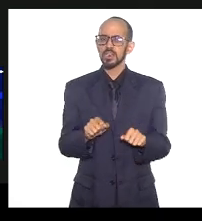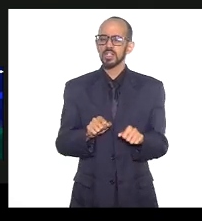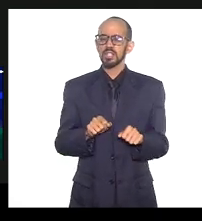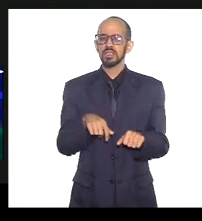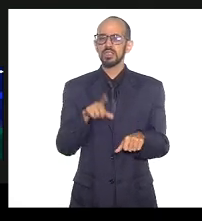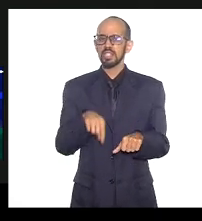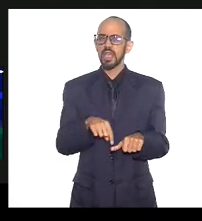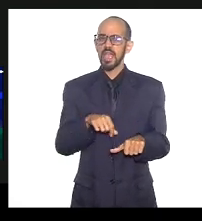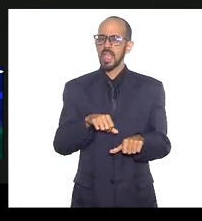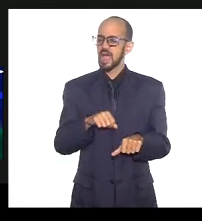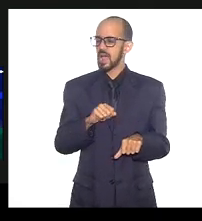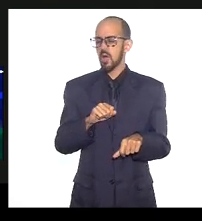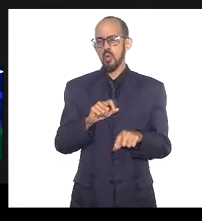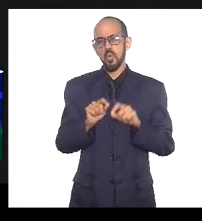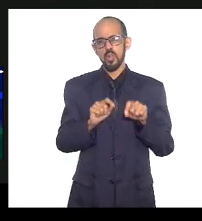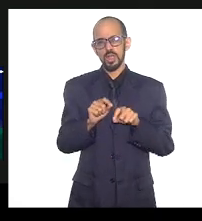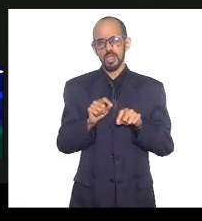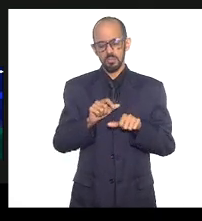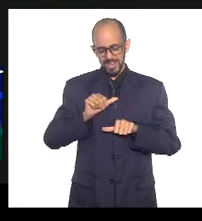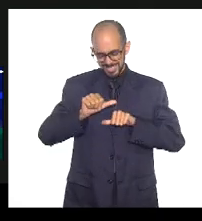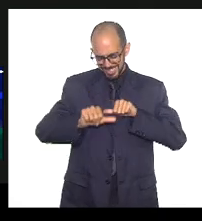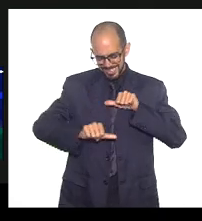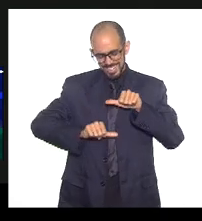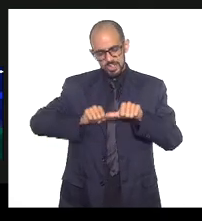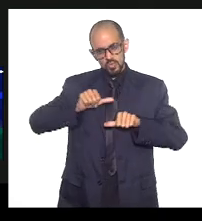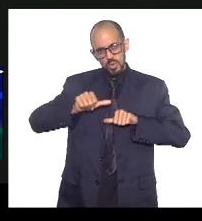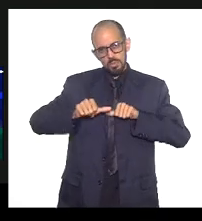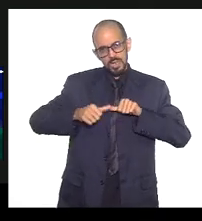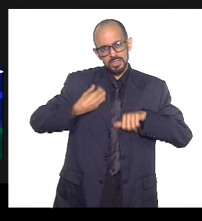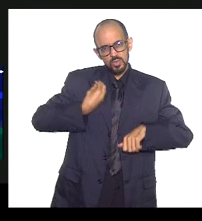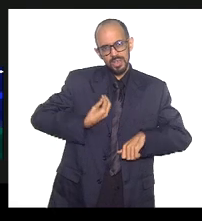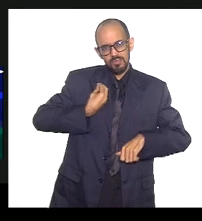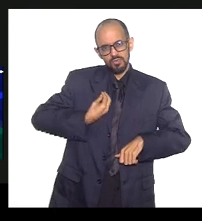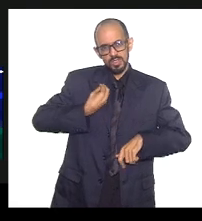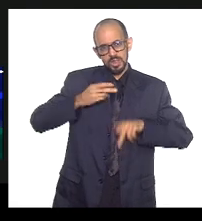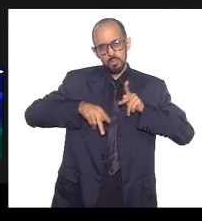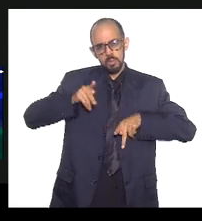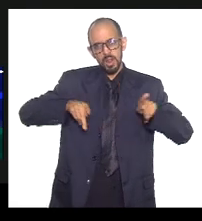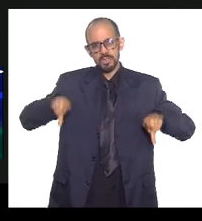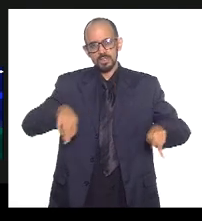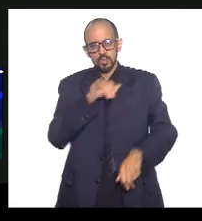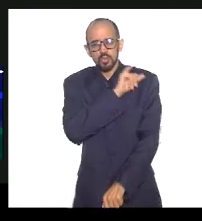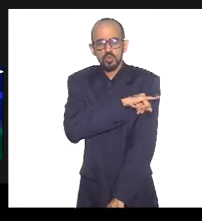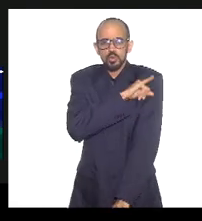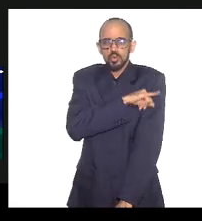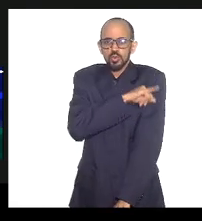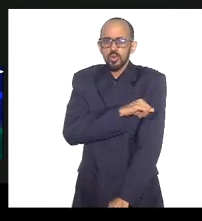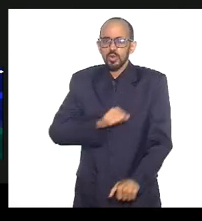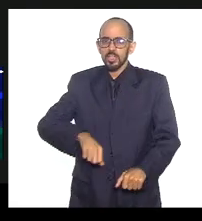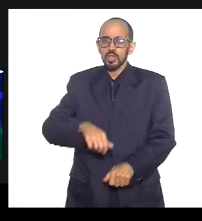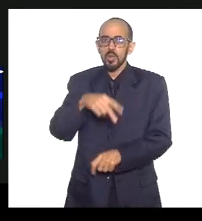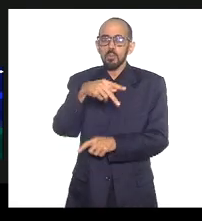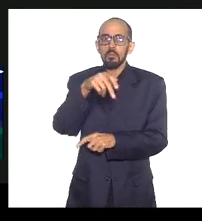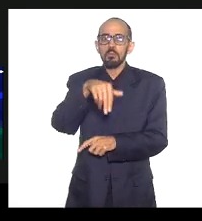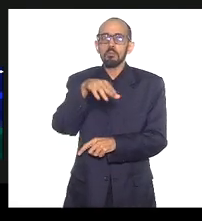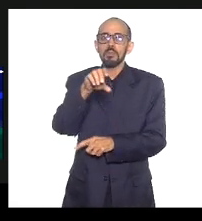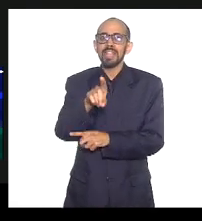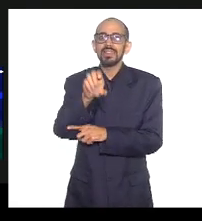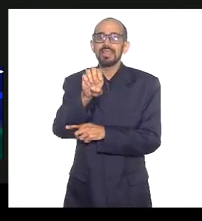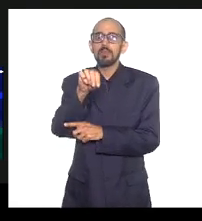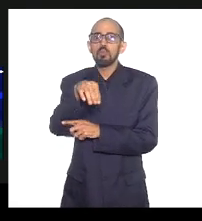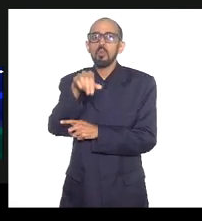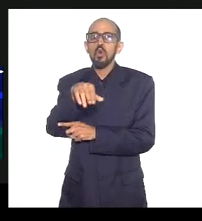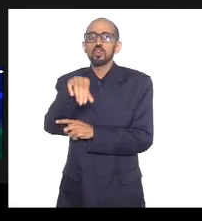torna exatamente a vida dos fluminenses verdadeiro pandemônio porque é claro que o resultado